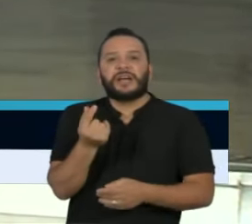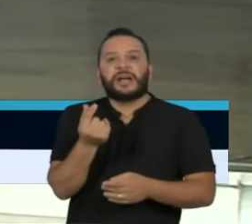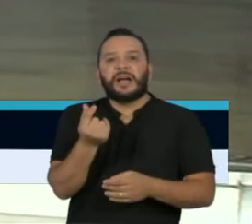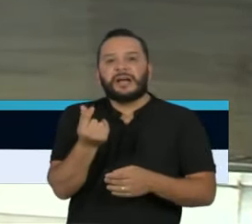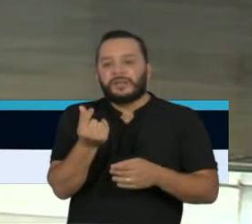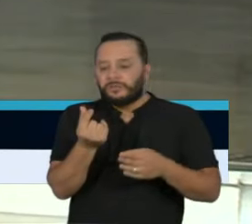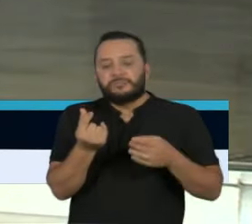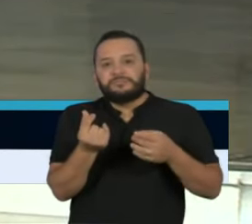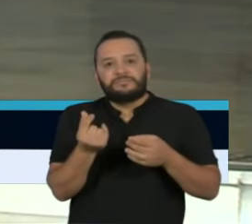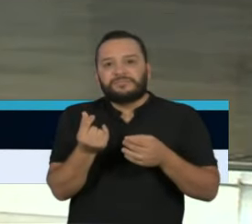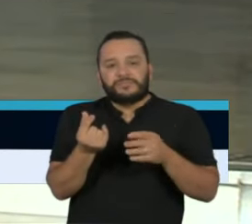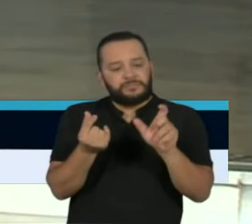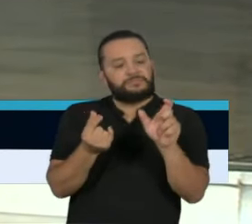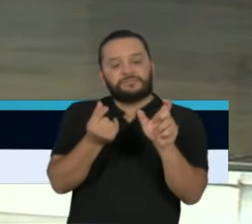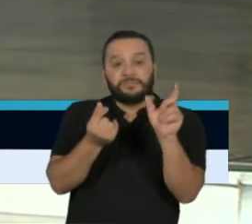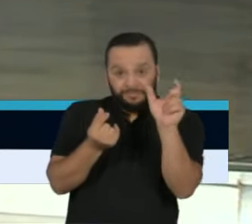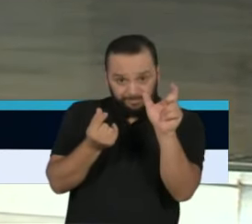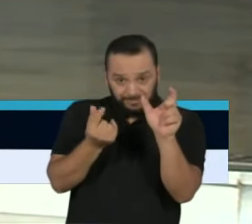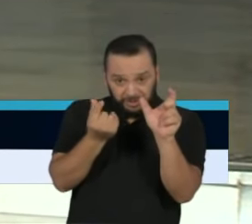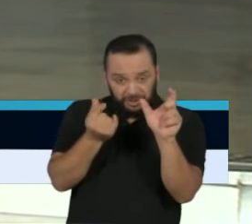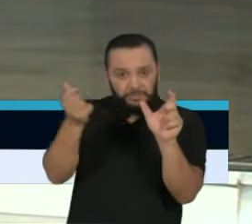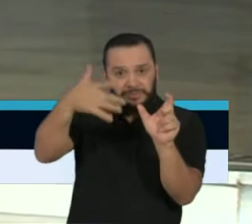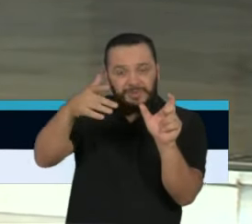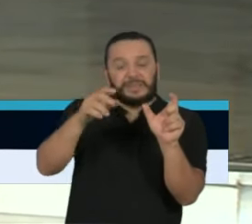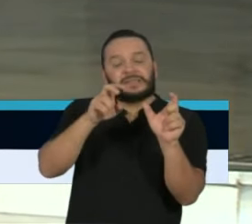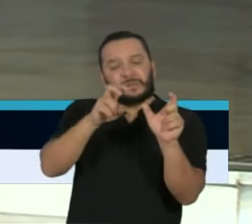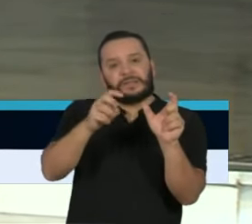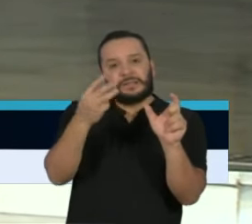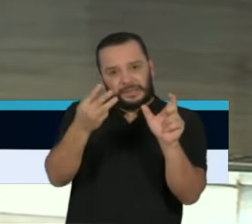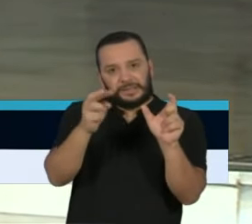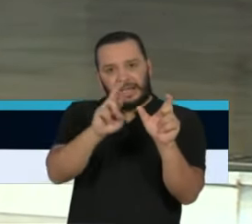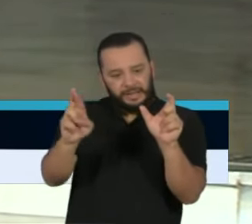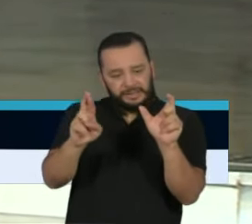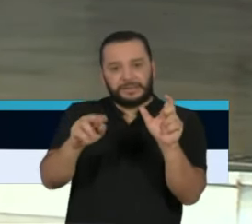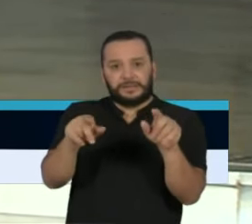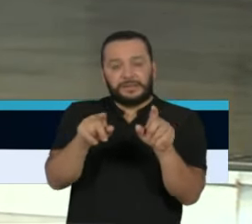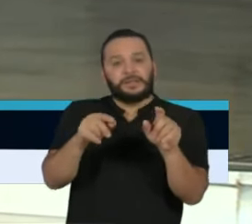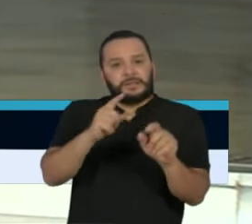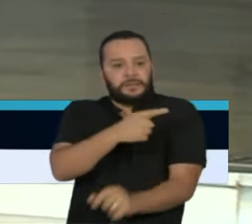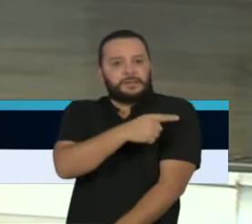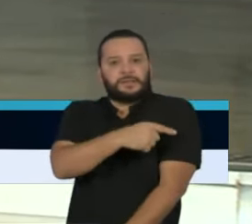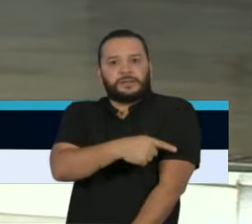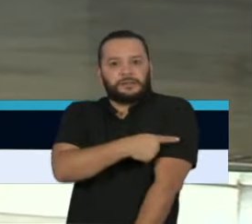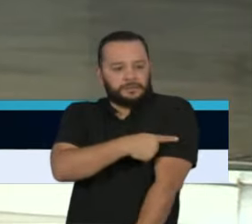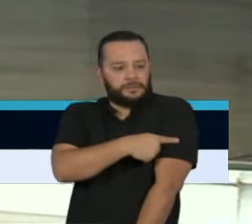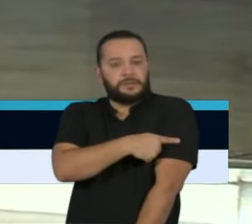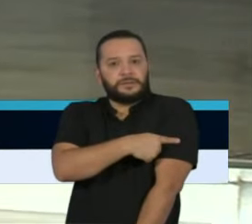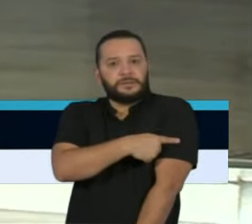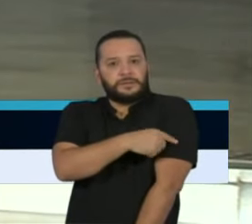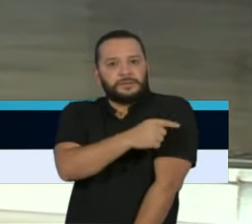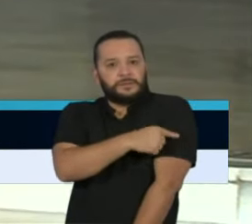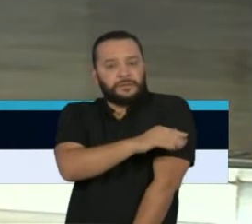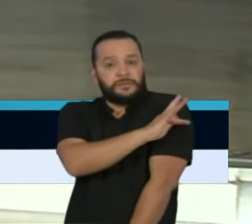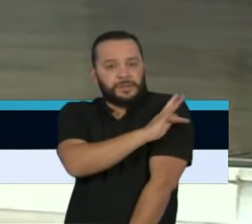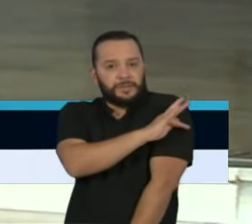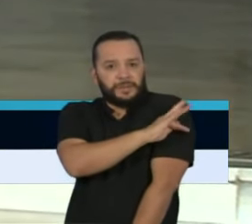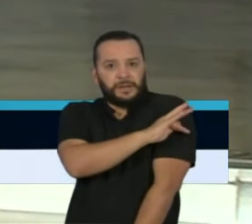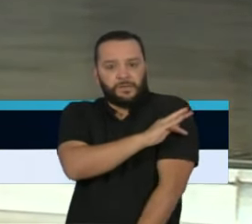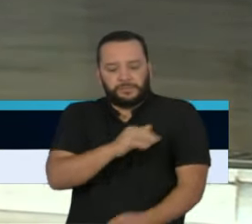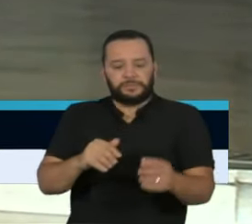do ensino fundamental, R$ 63 para alunos do ensino infantil e R$